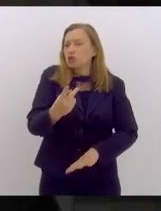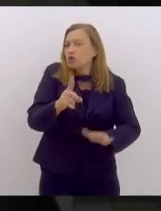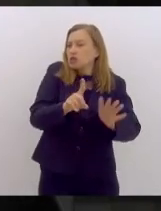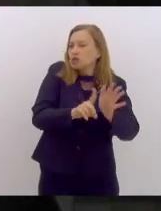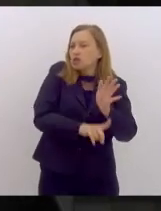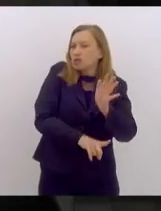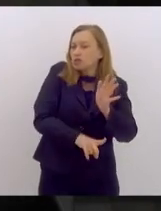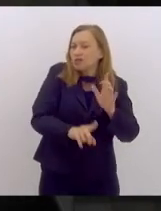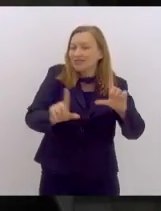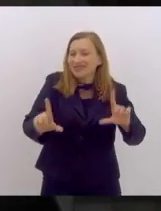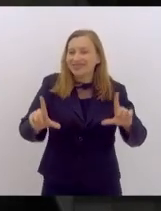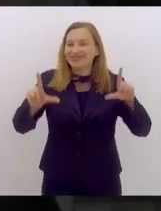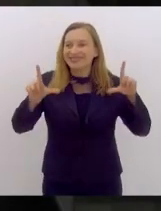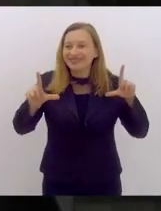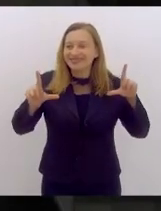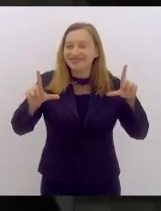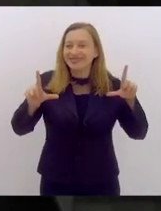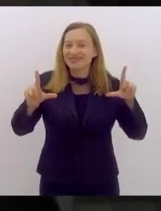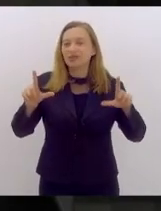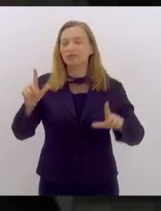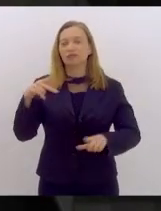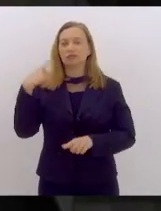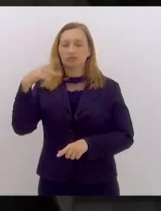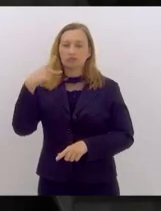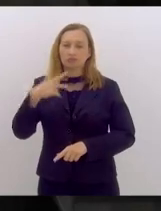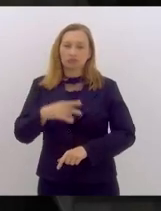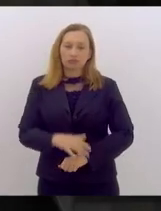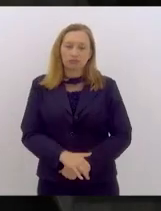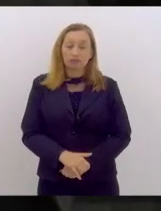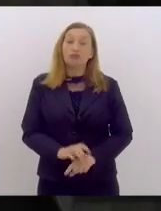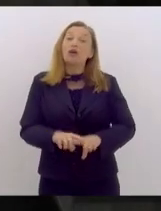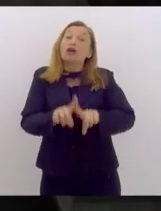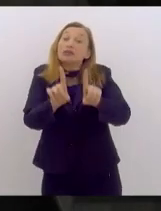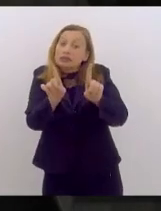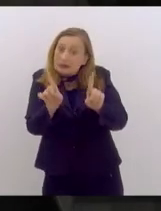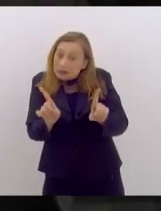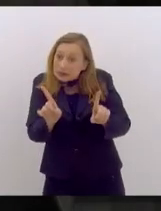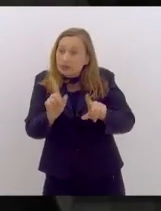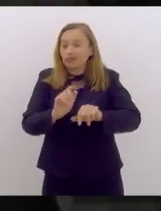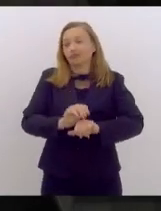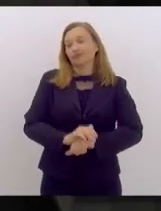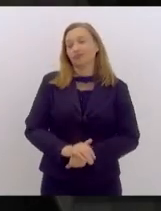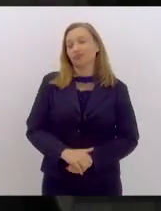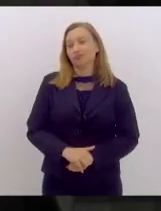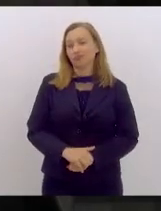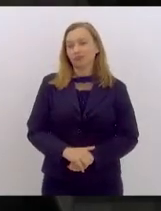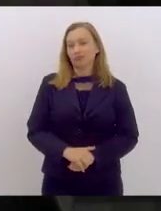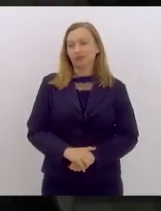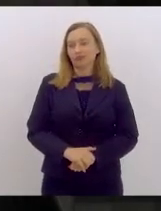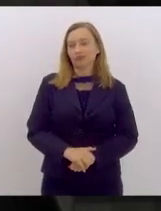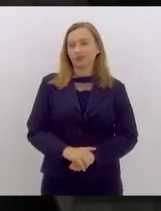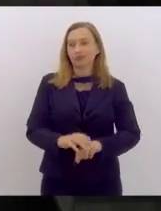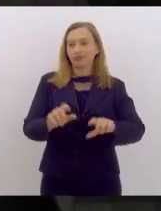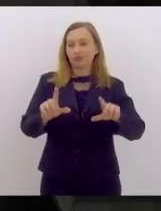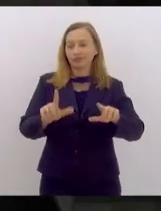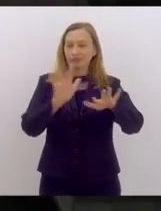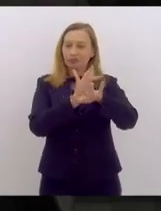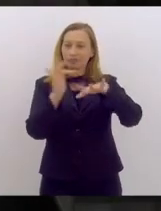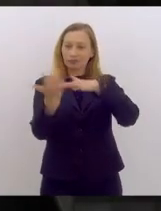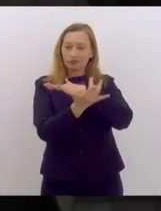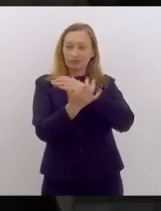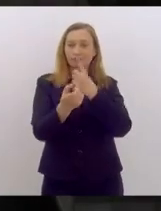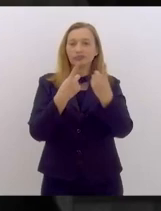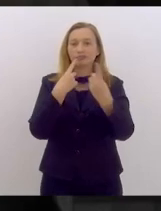menos palanque político é mas a grande mídia está debatendo